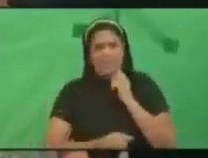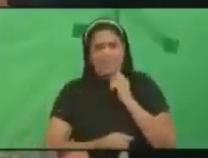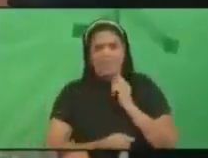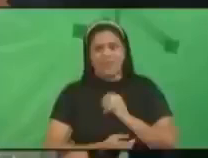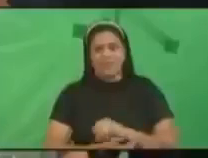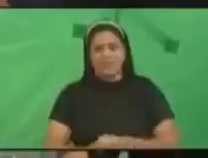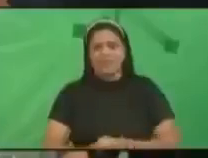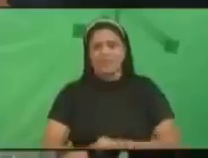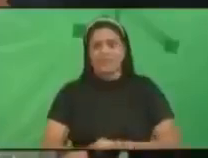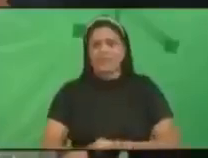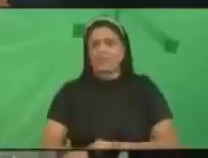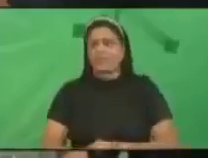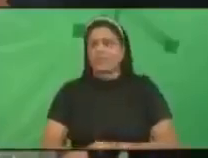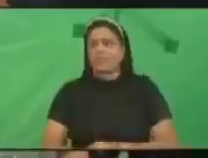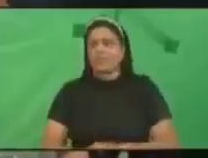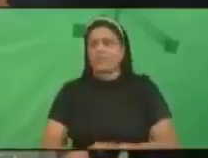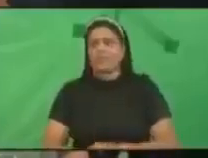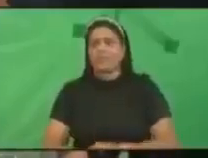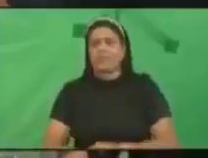Virou